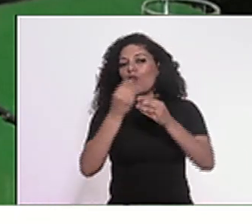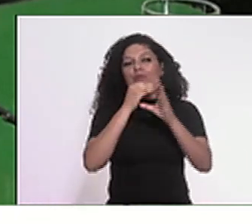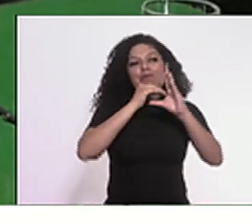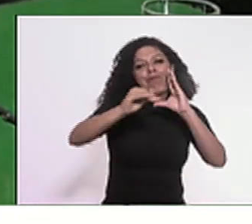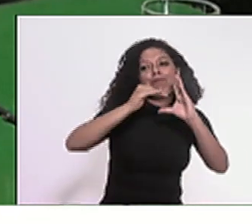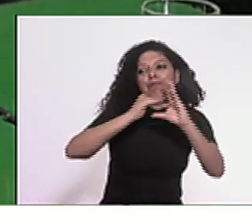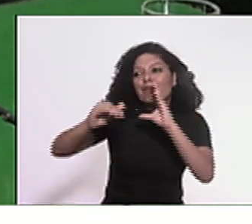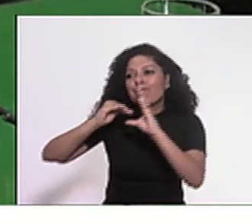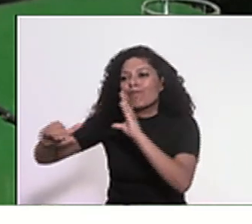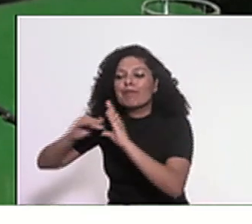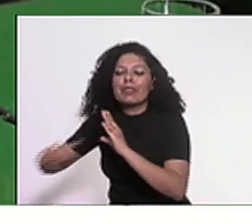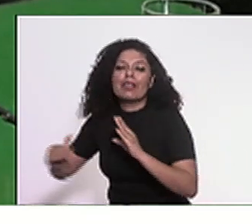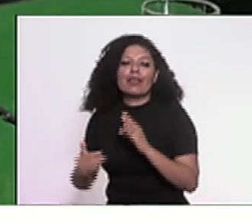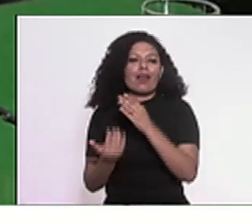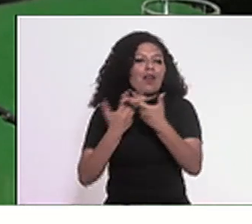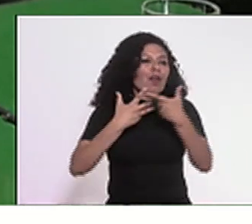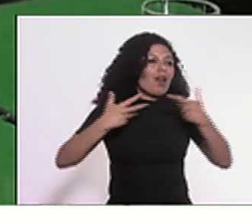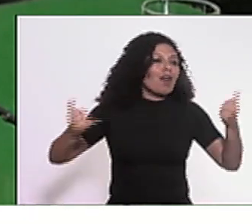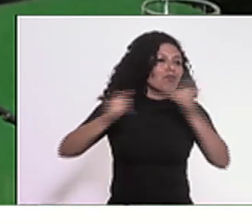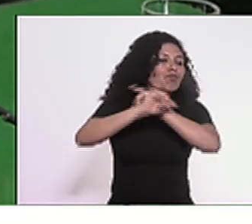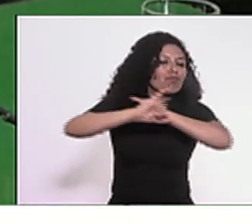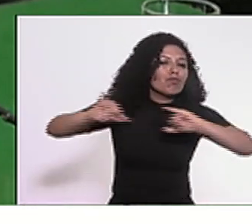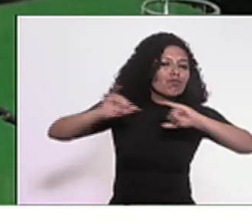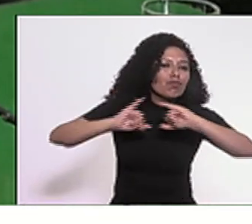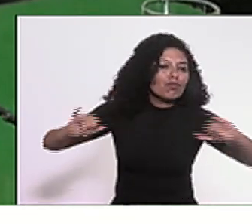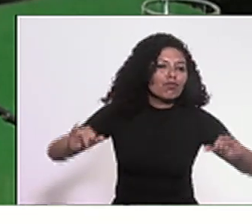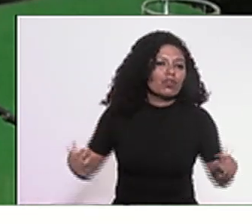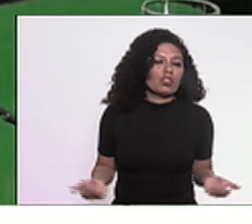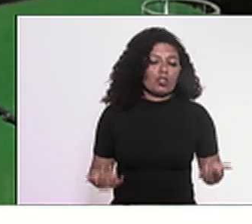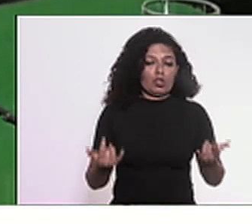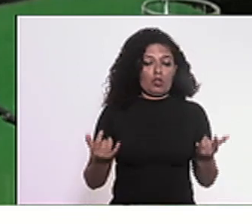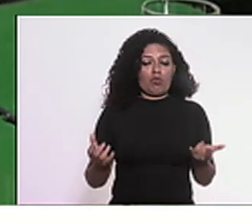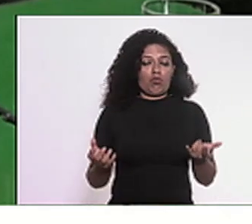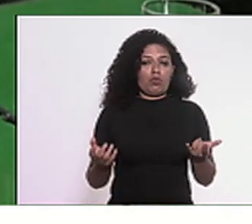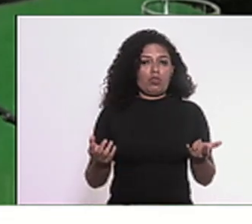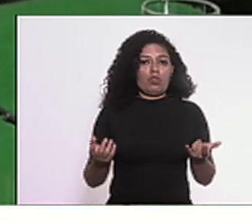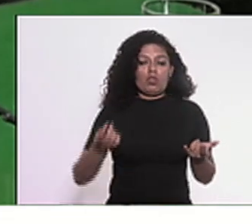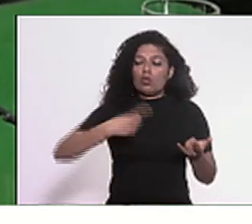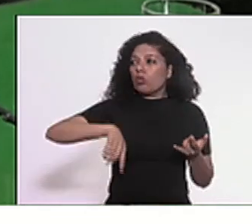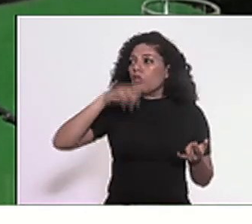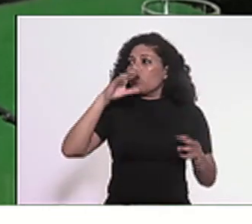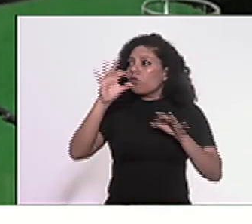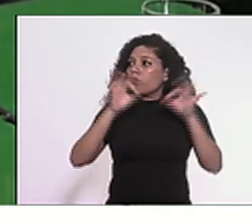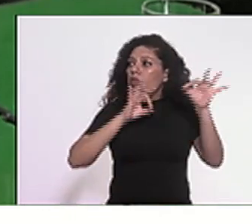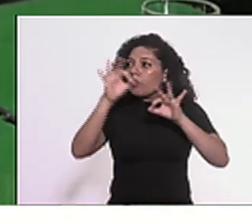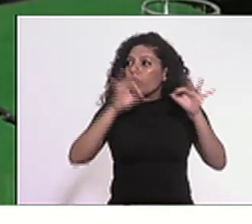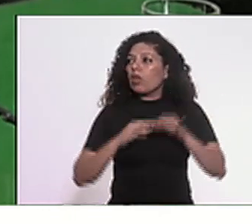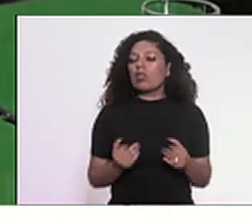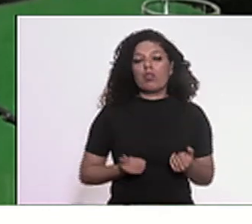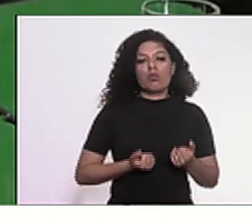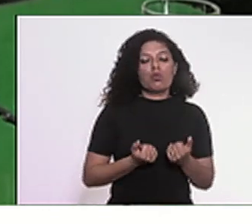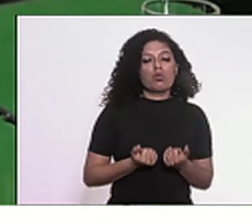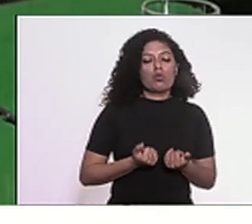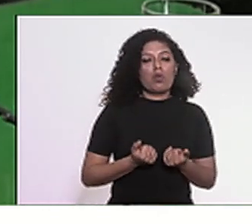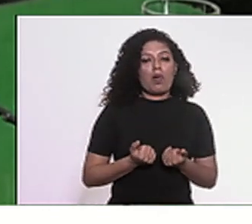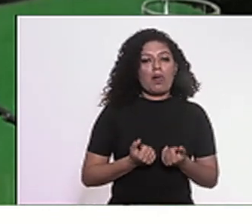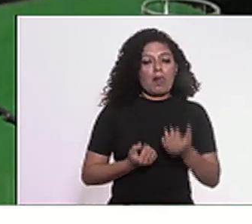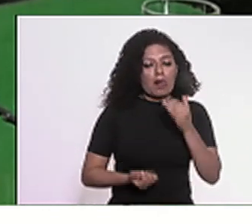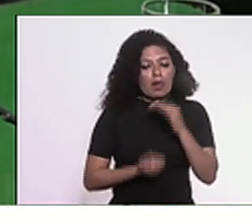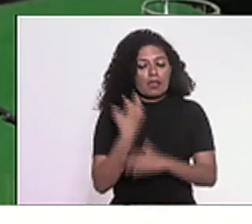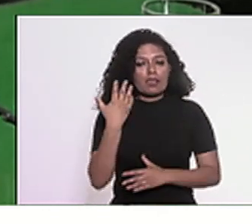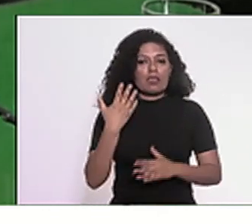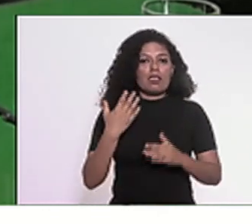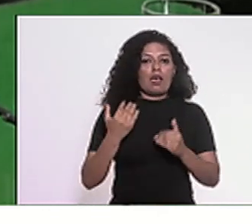encaminhar essas denúncias vindas desses servidores, a gente resolveu, a partir de então, criar